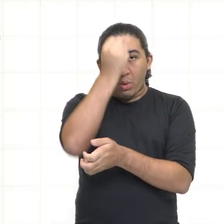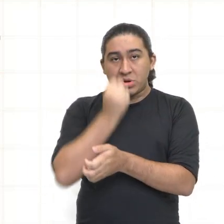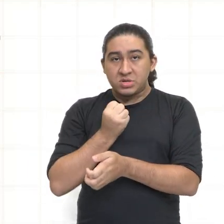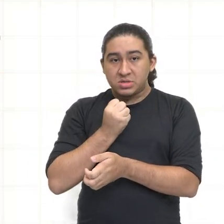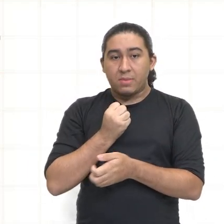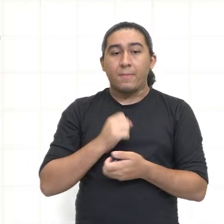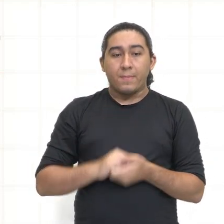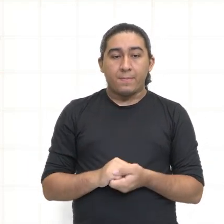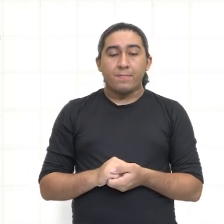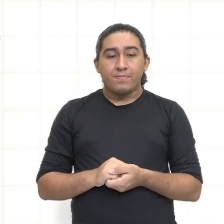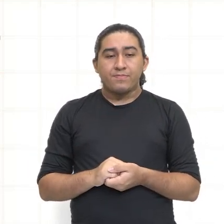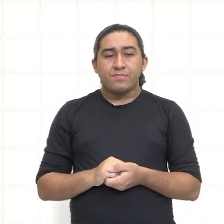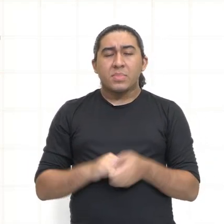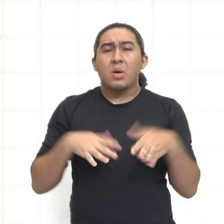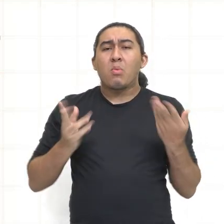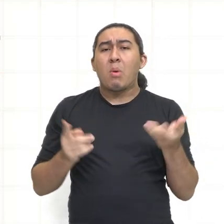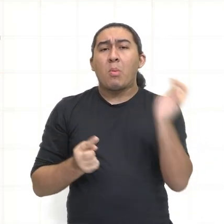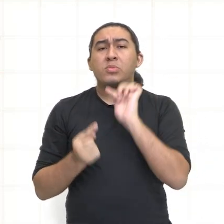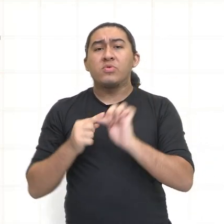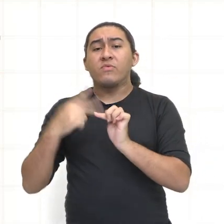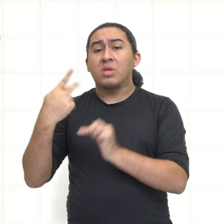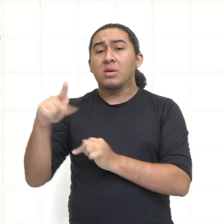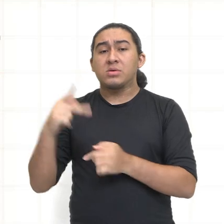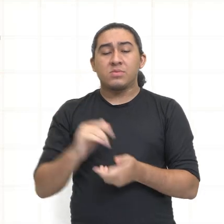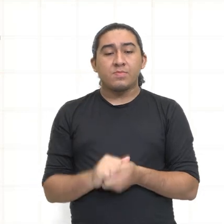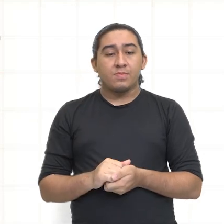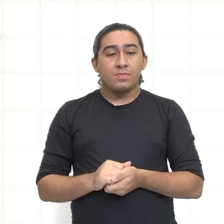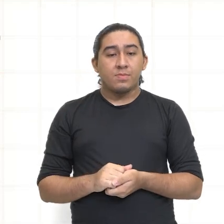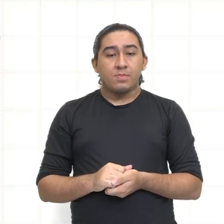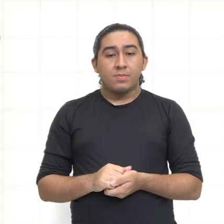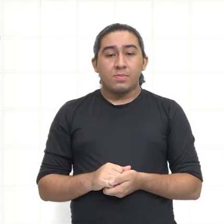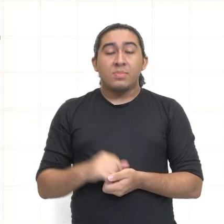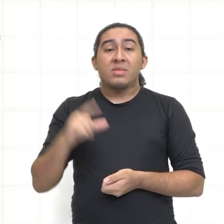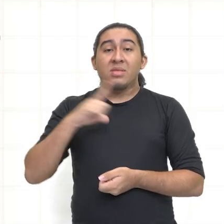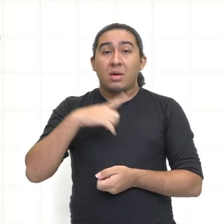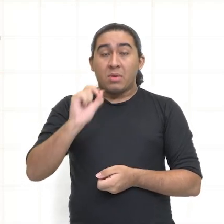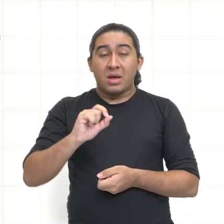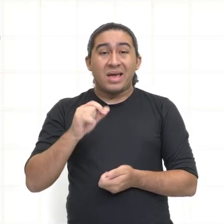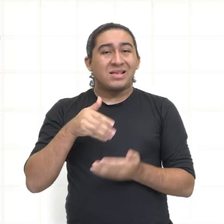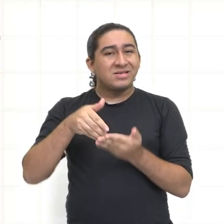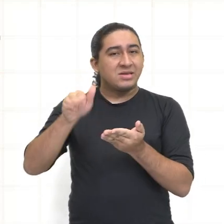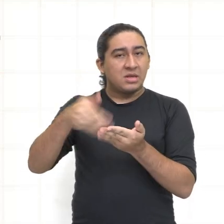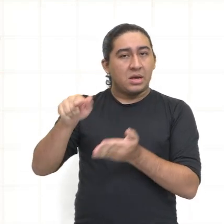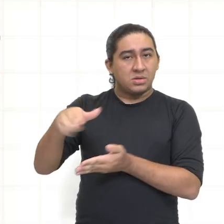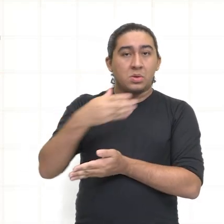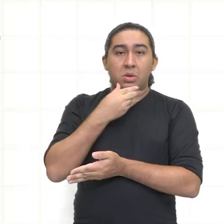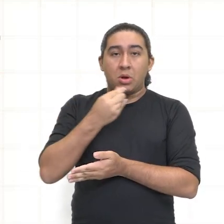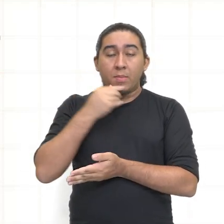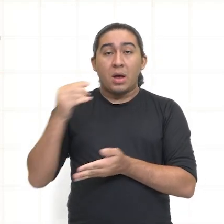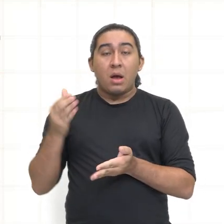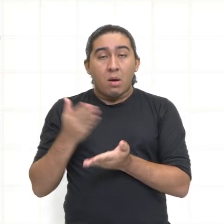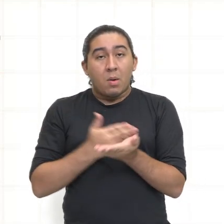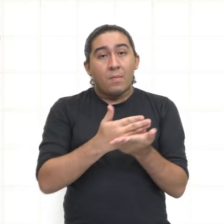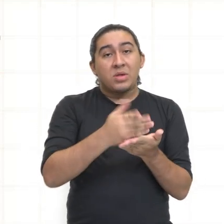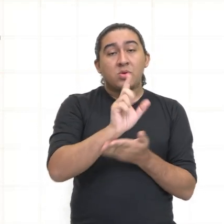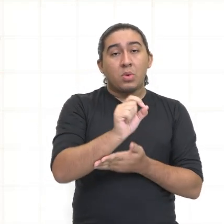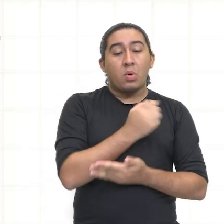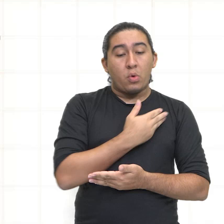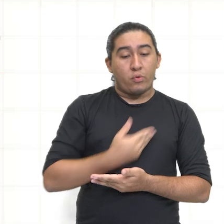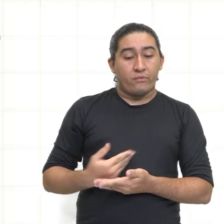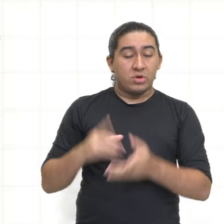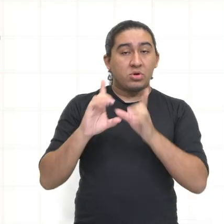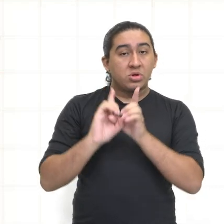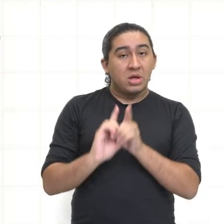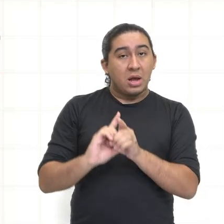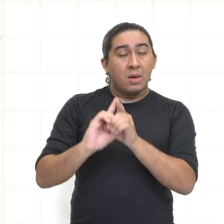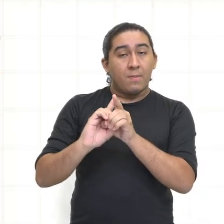momento, certo? E qual era o objetivo deles? Derrubar Saddam e estabelecer um governo democrático,